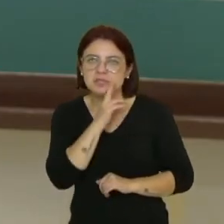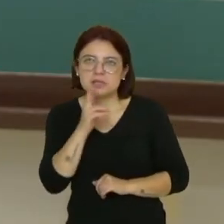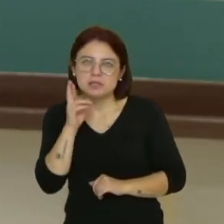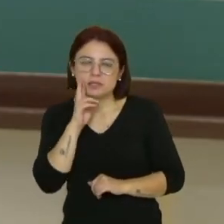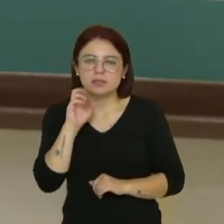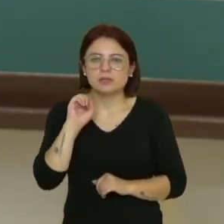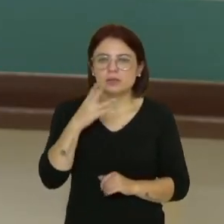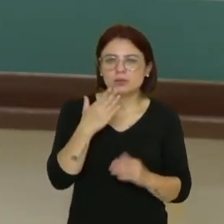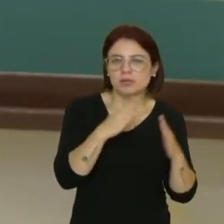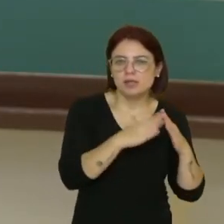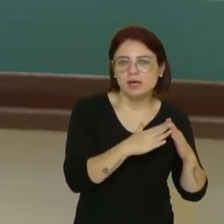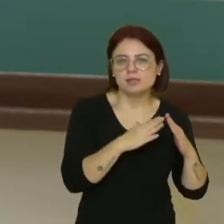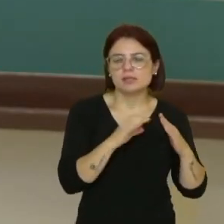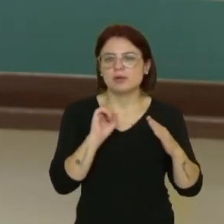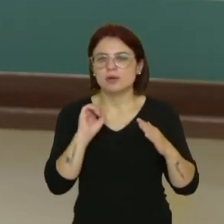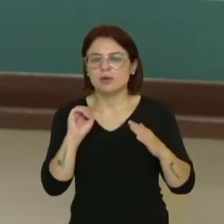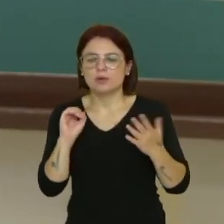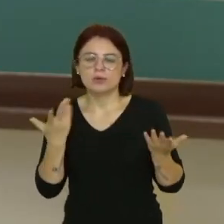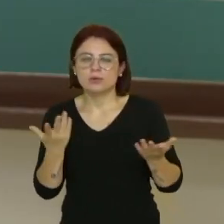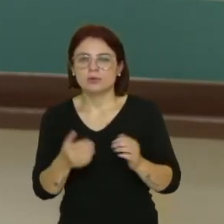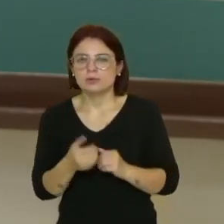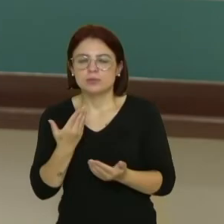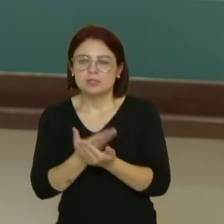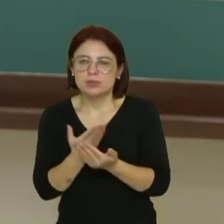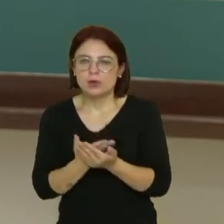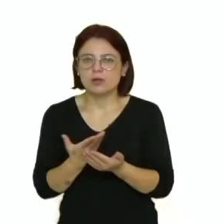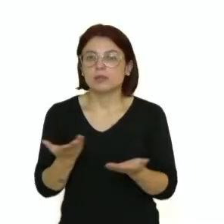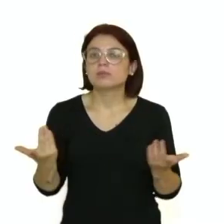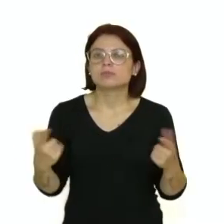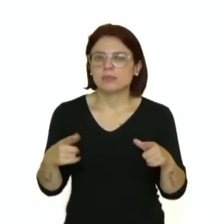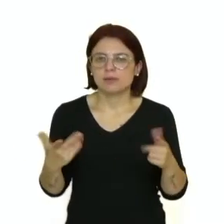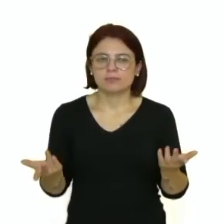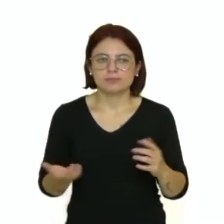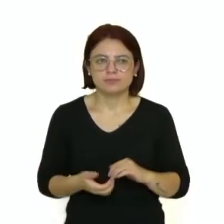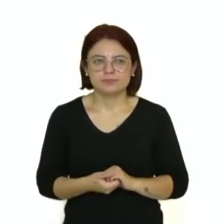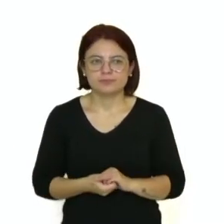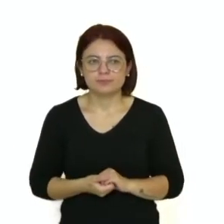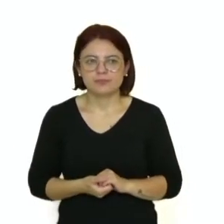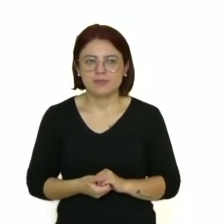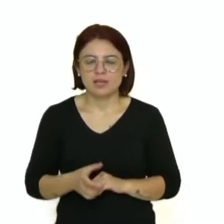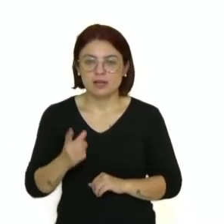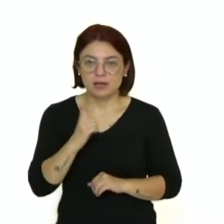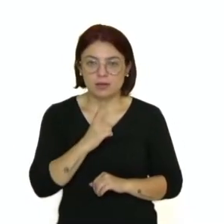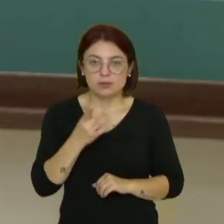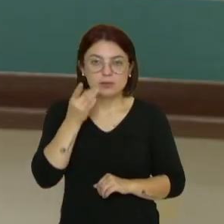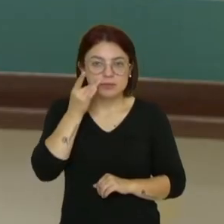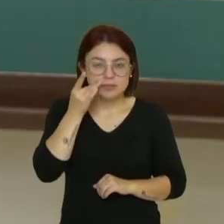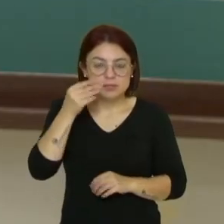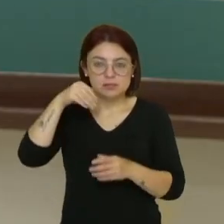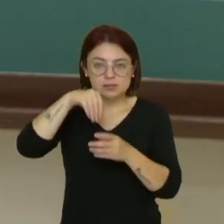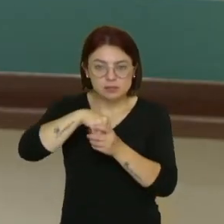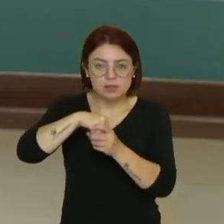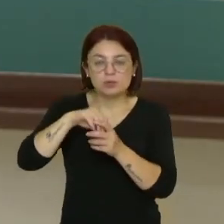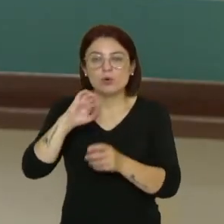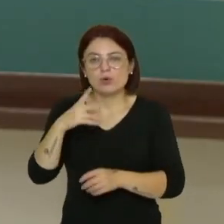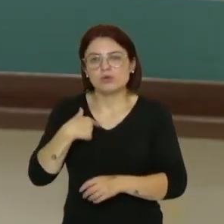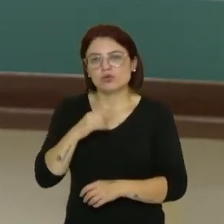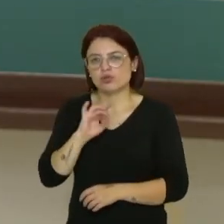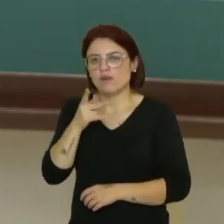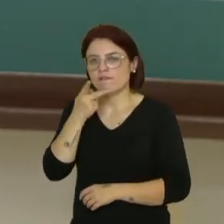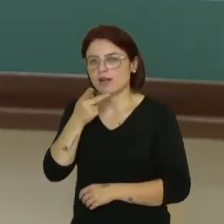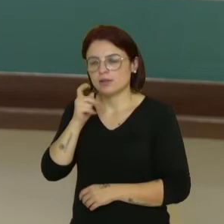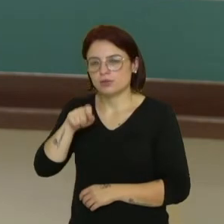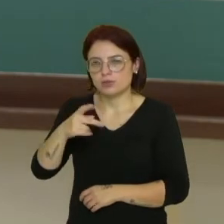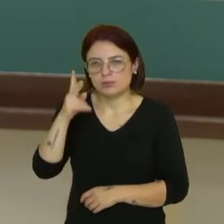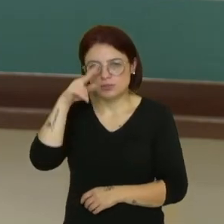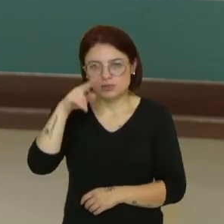Vai ser em casa? Vai ser na escola? Onde? Eu participo da história ou apenas conto, né? Que tipo